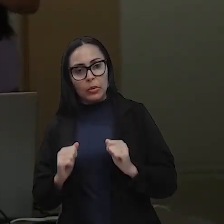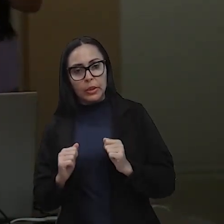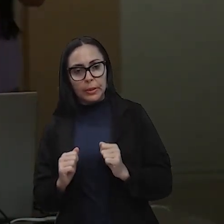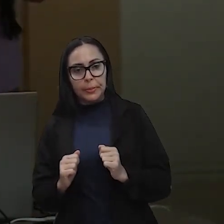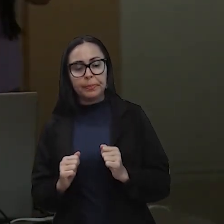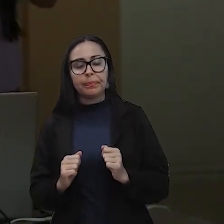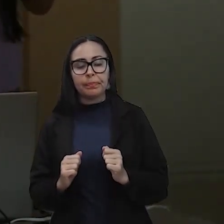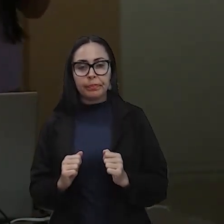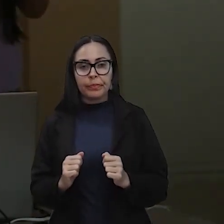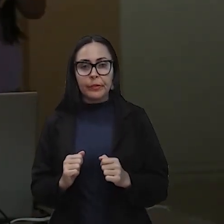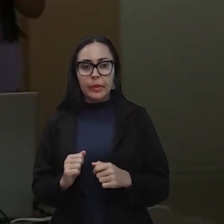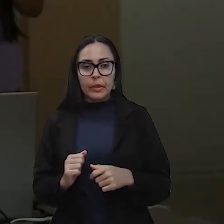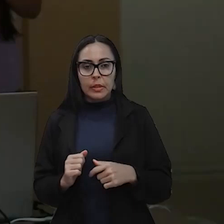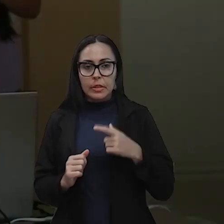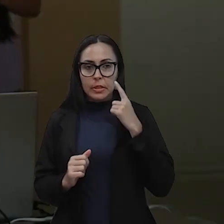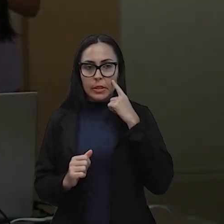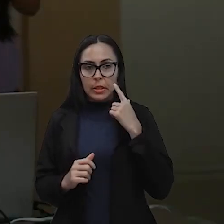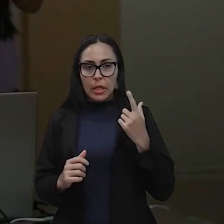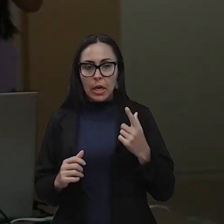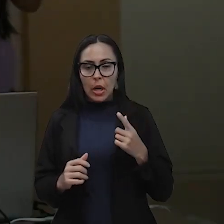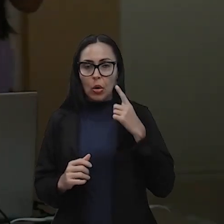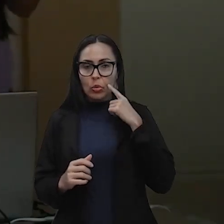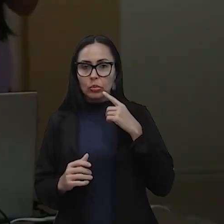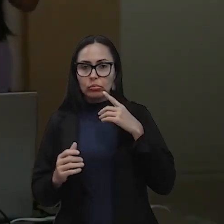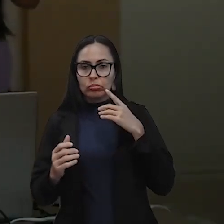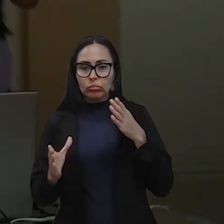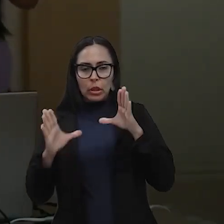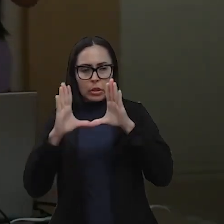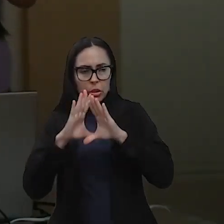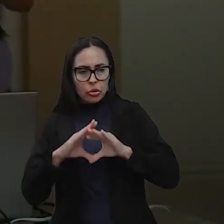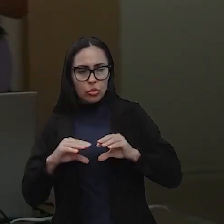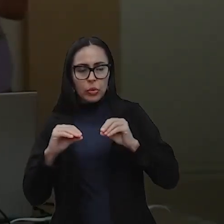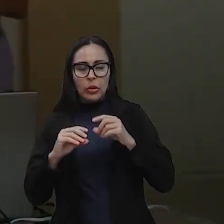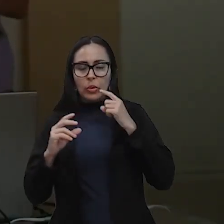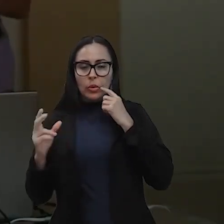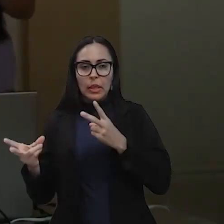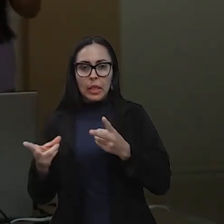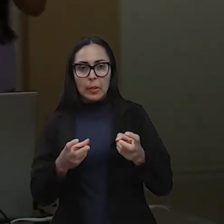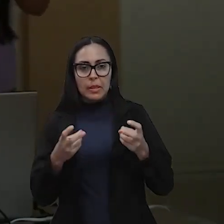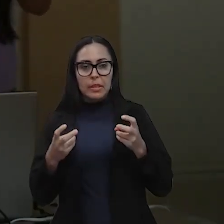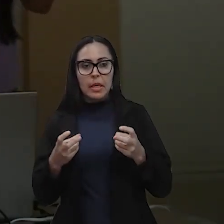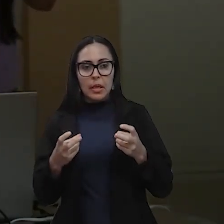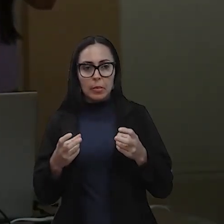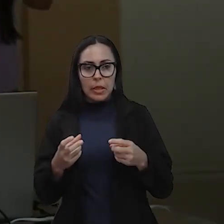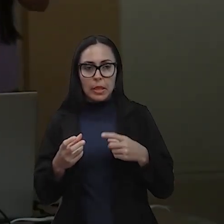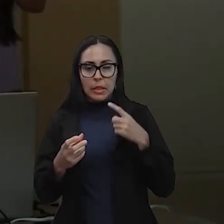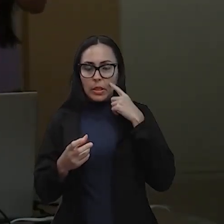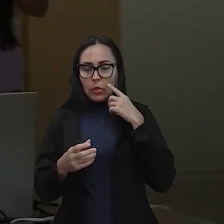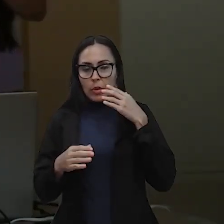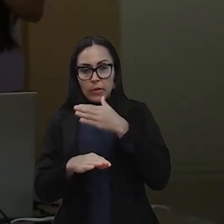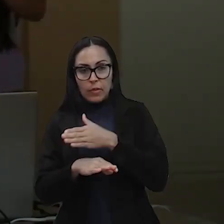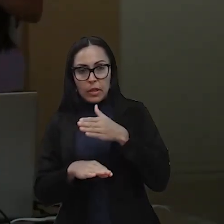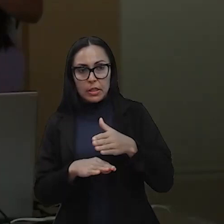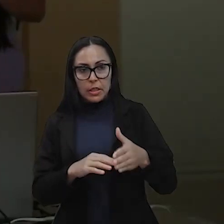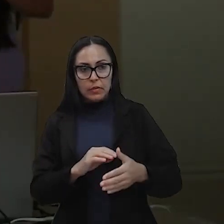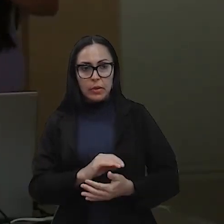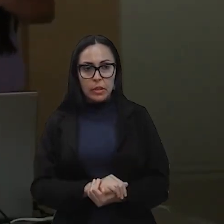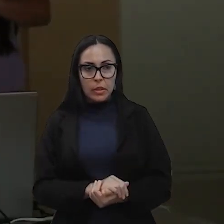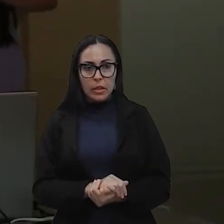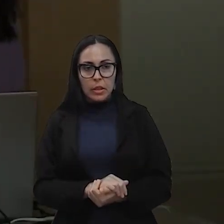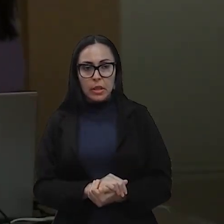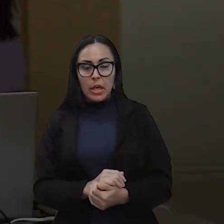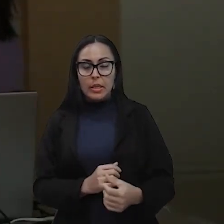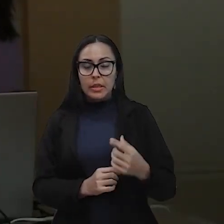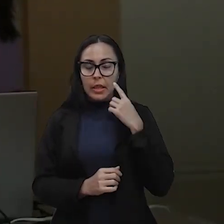degradar, se autodestruir quando elas percebem que elas são invasivas. E aí tem um determinado momento que os